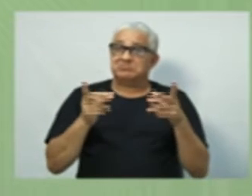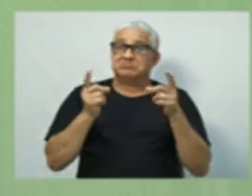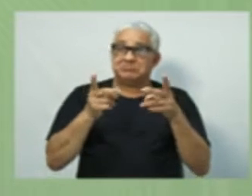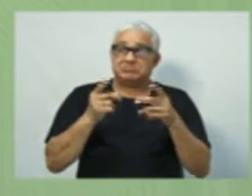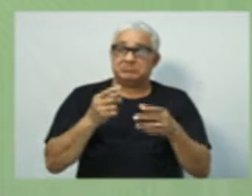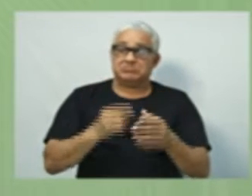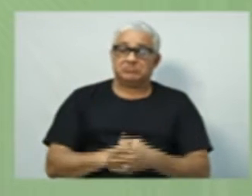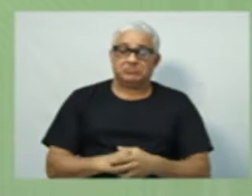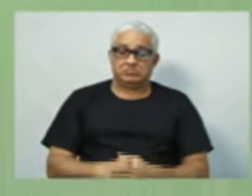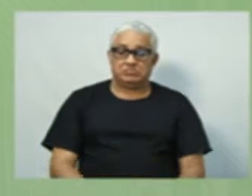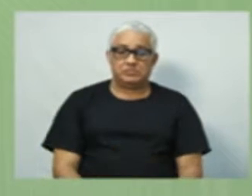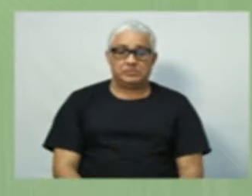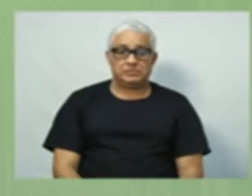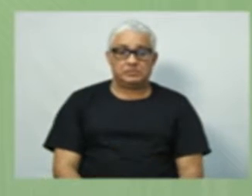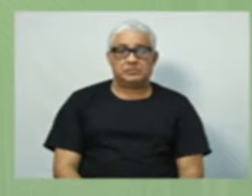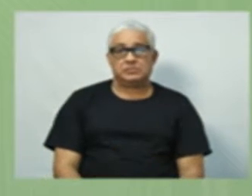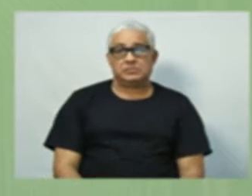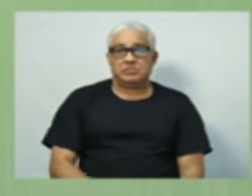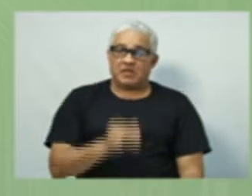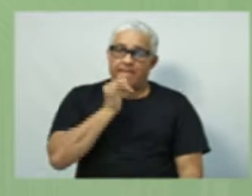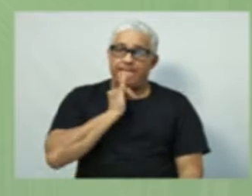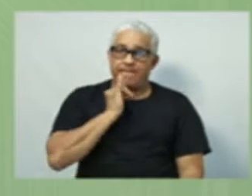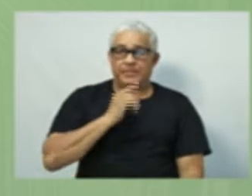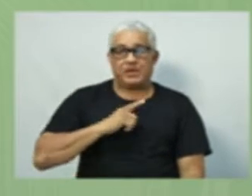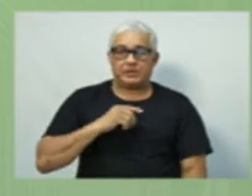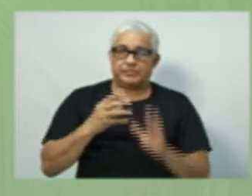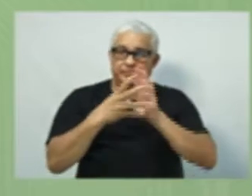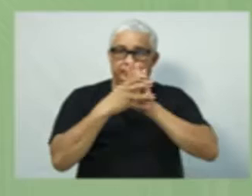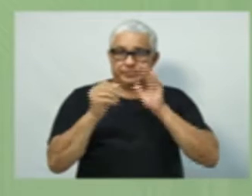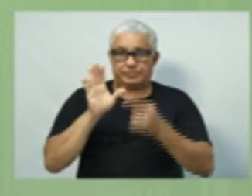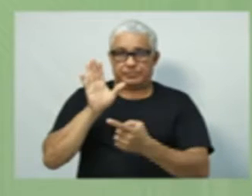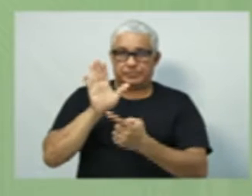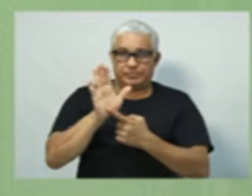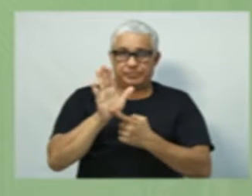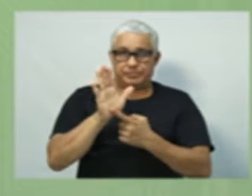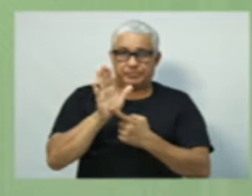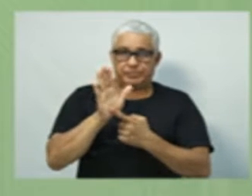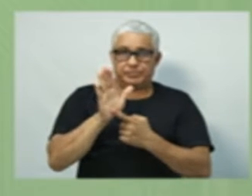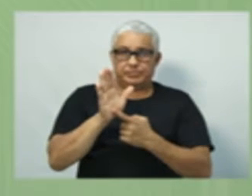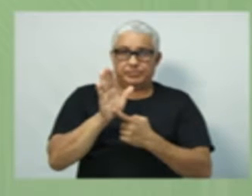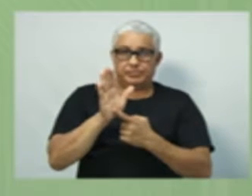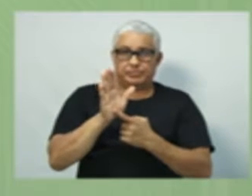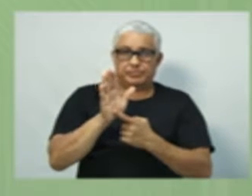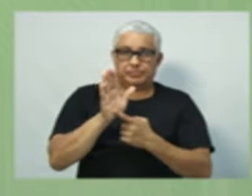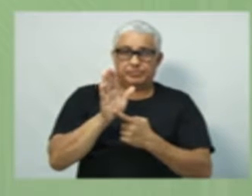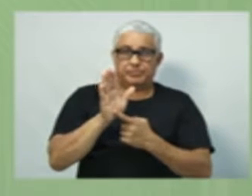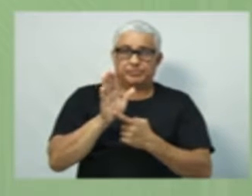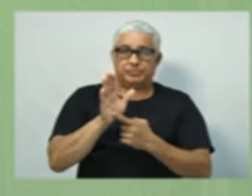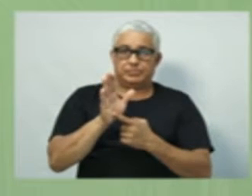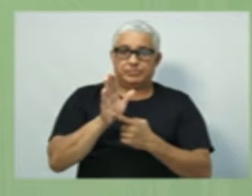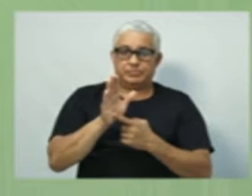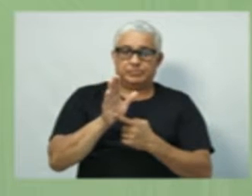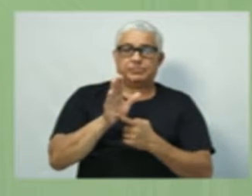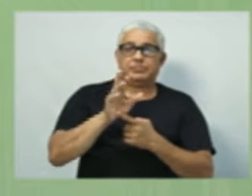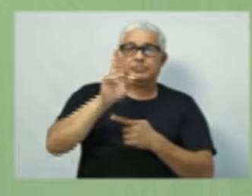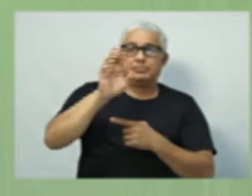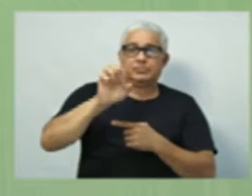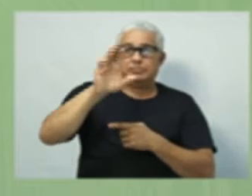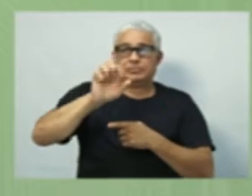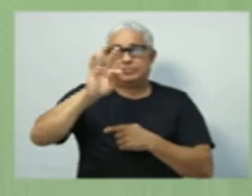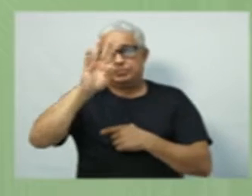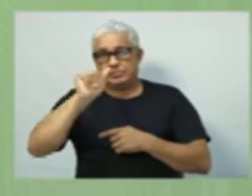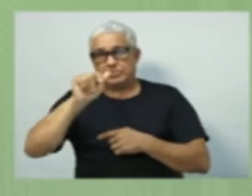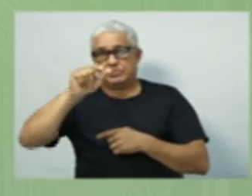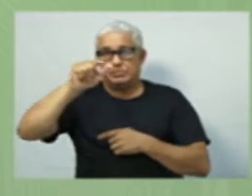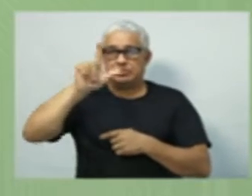período então nós temos aqui o modelo da demonstração de resultado do exercício na receita bruta - as